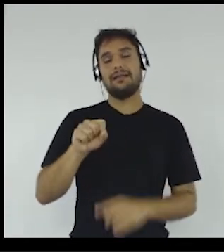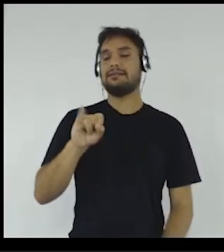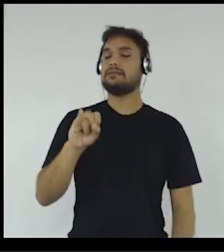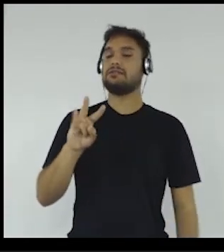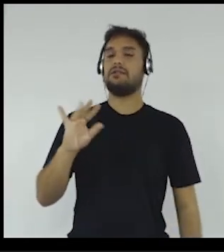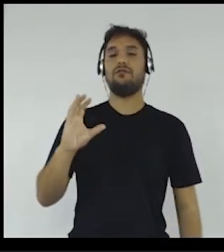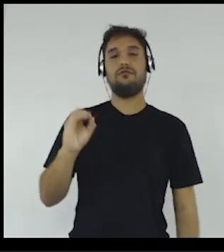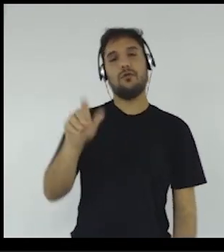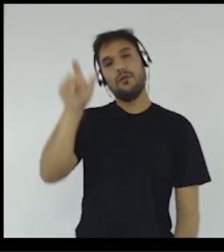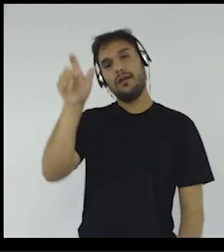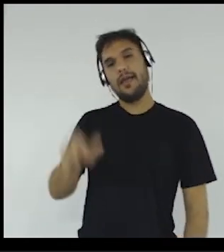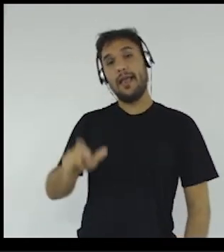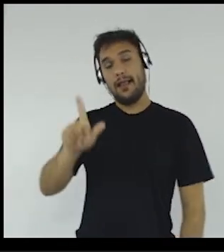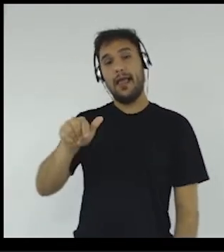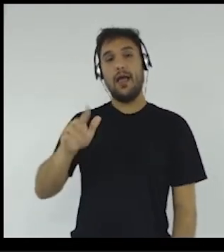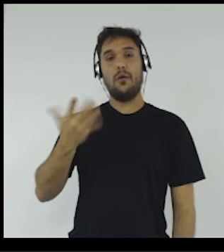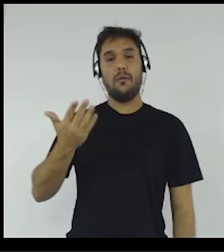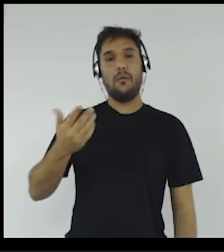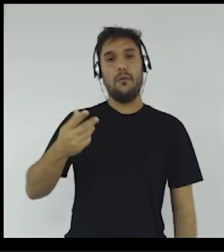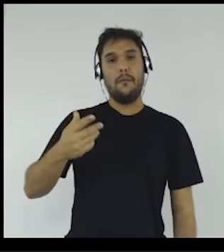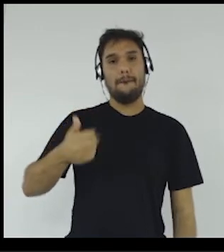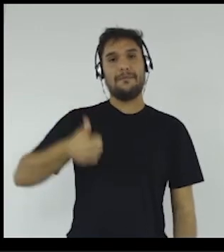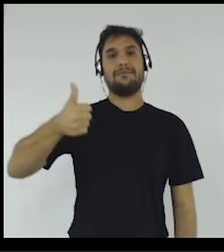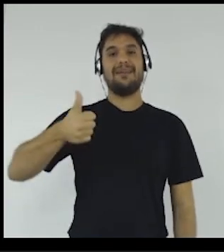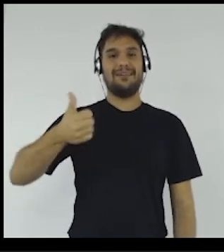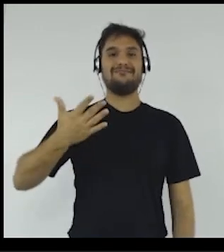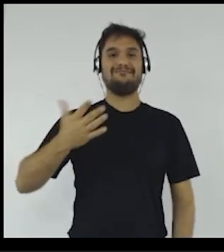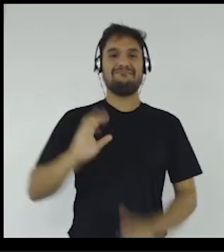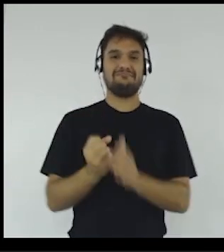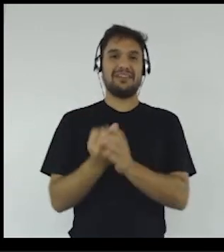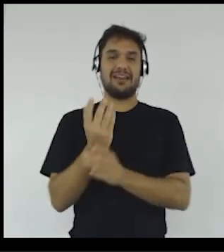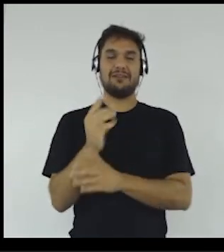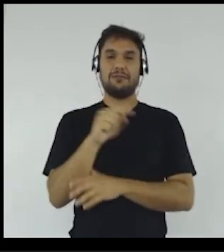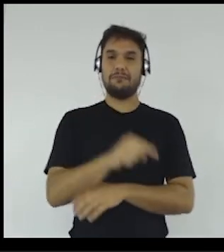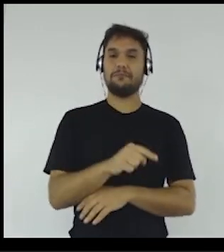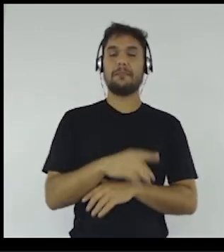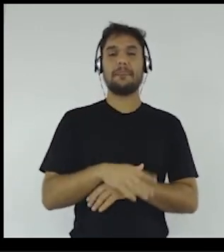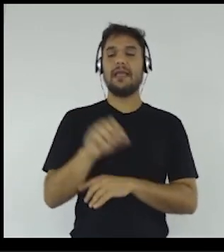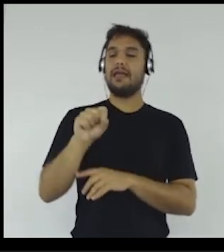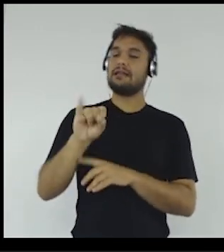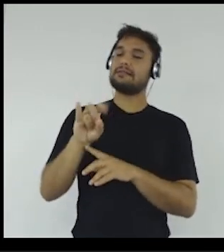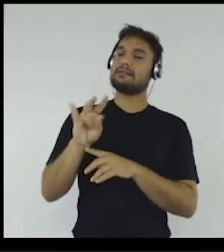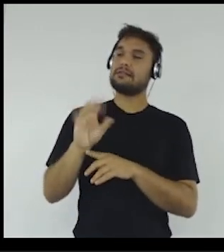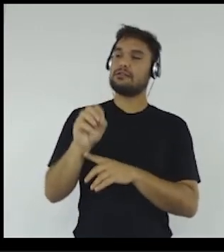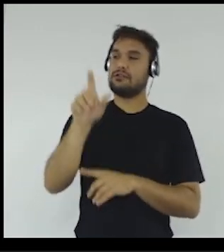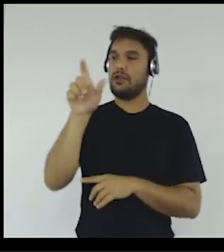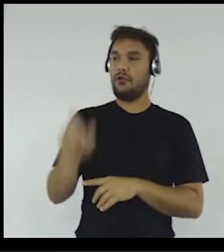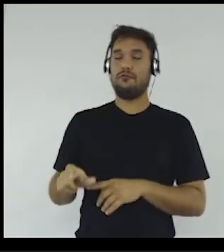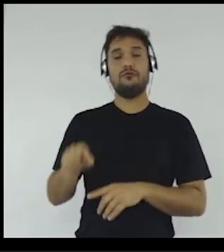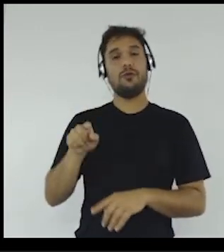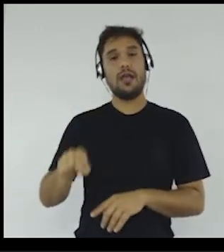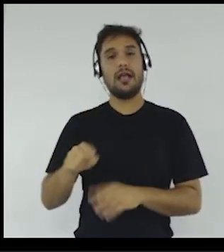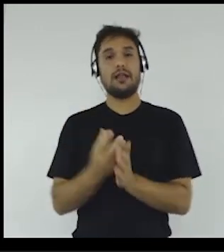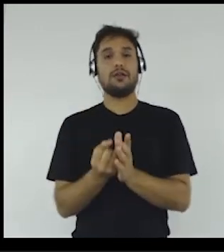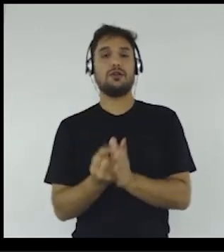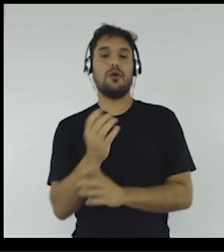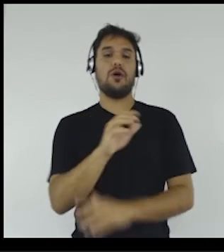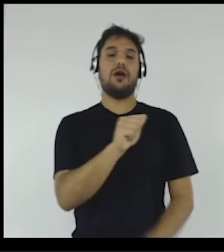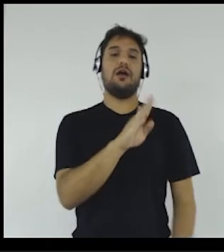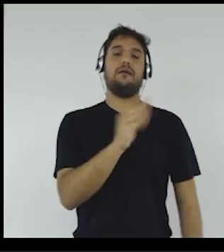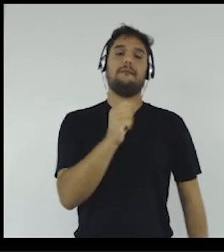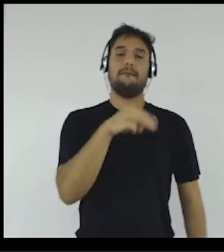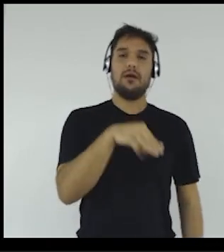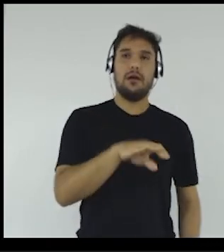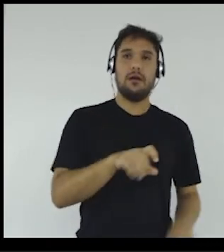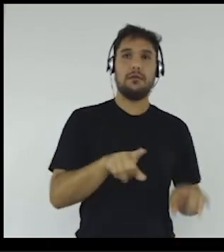Capanema o seu patrono. Aqui vale destacar a importância de Silvio Capanema no surgimento da ABAME, como ele, em